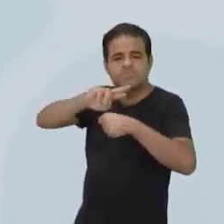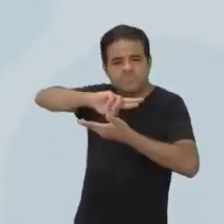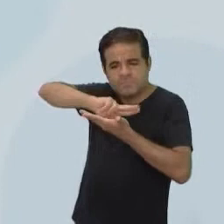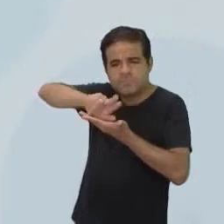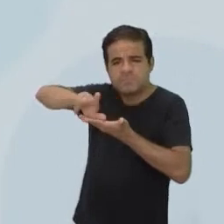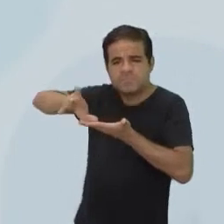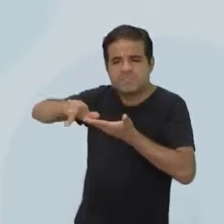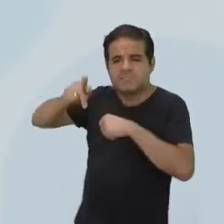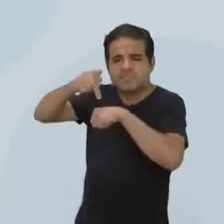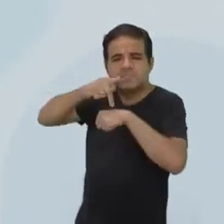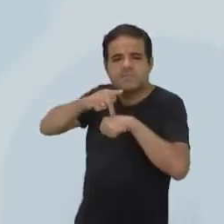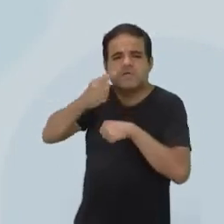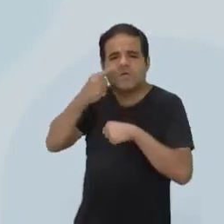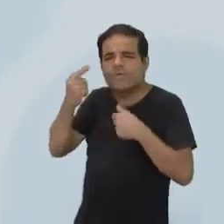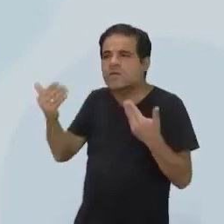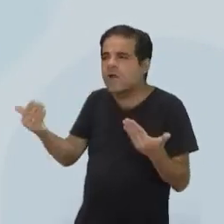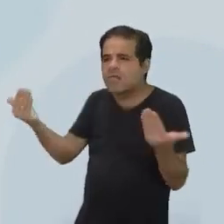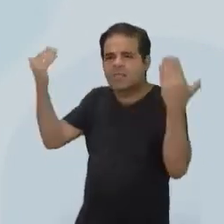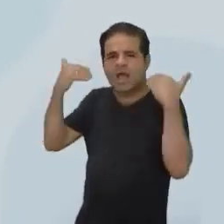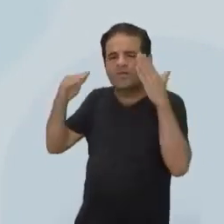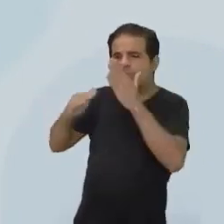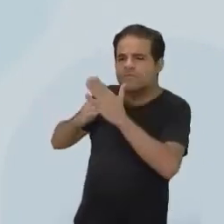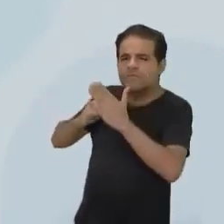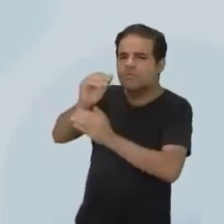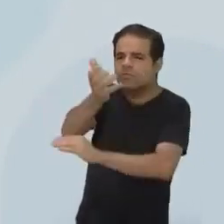E eu vejo também um fundo ali de